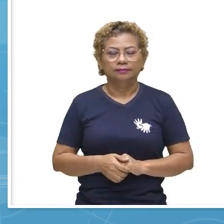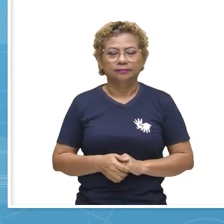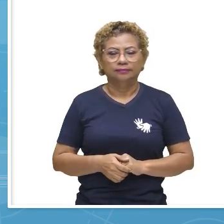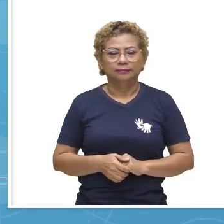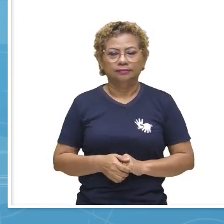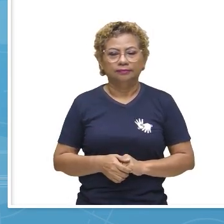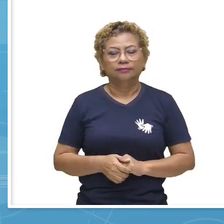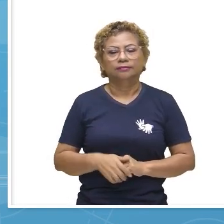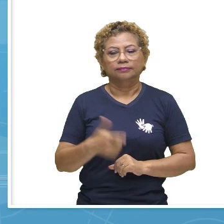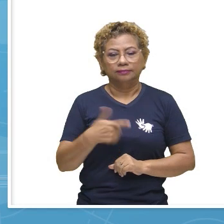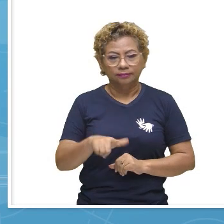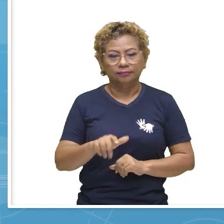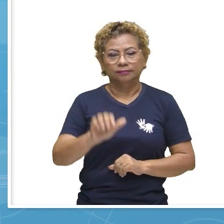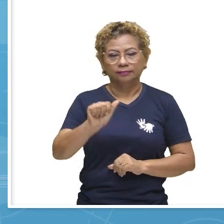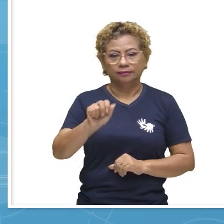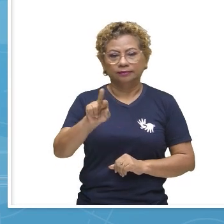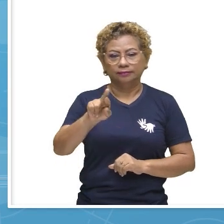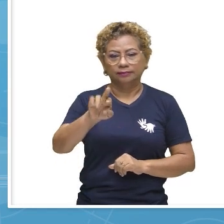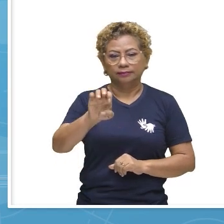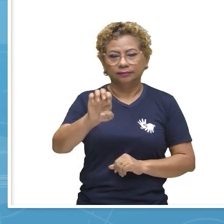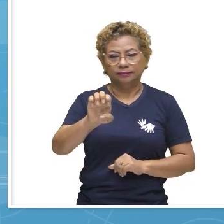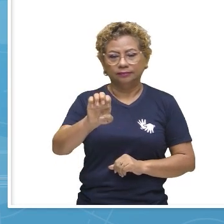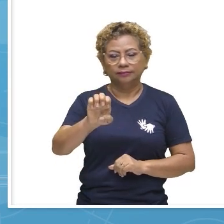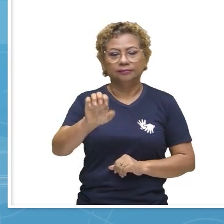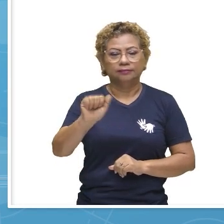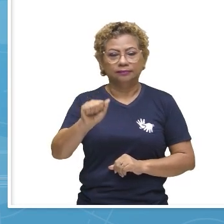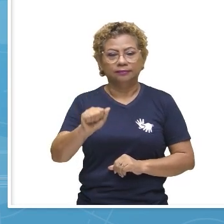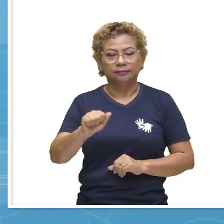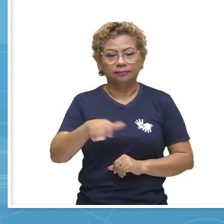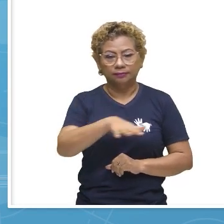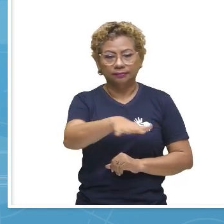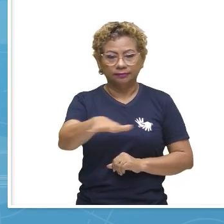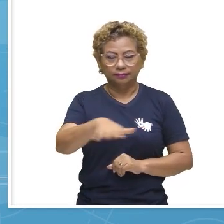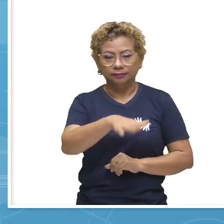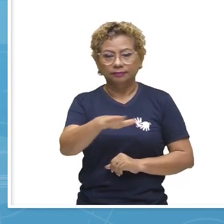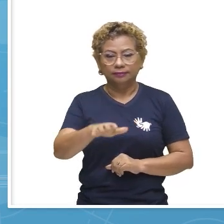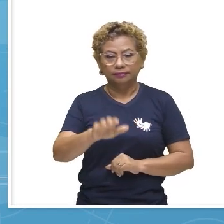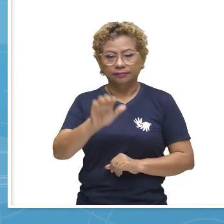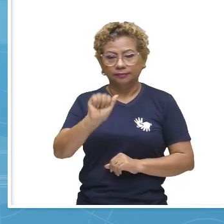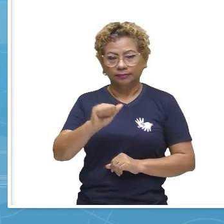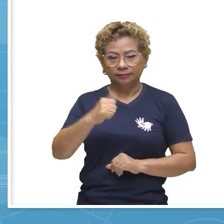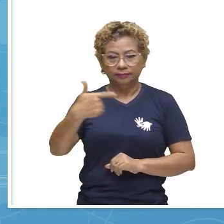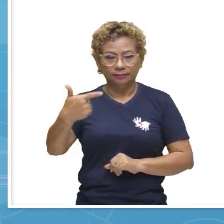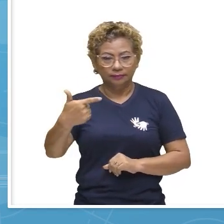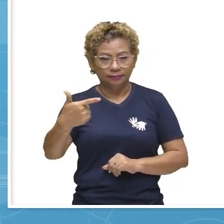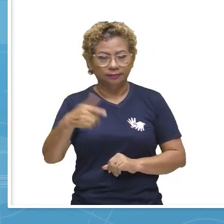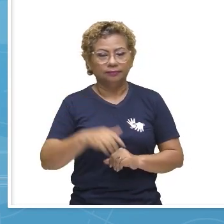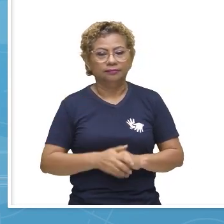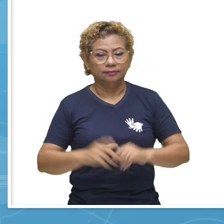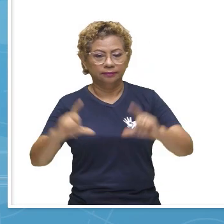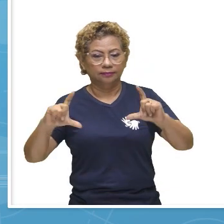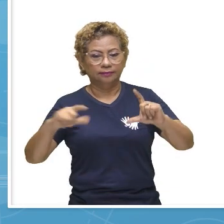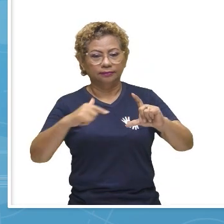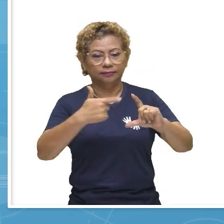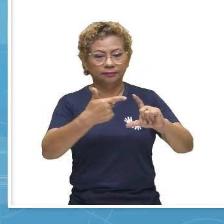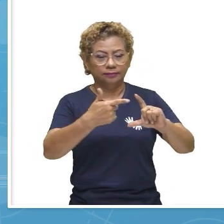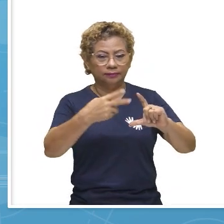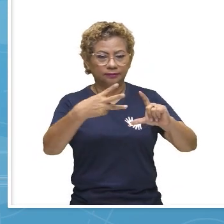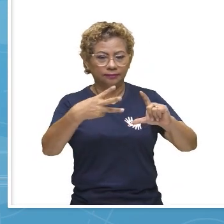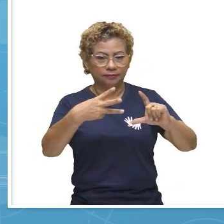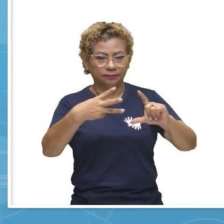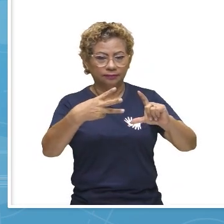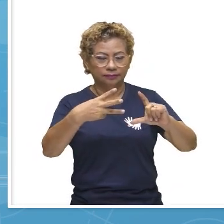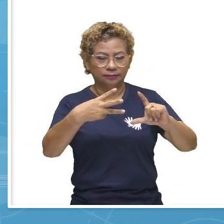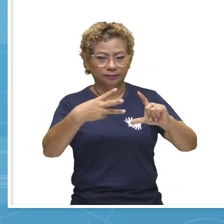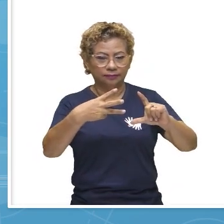2, eu vou colocar assim, né? Que vai ser a construída, vai ser 23 mais x, né? Que vai ser